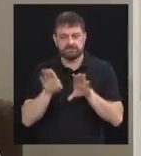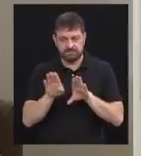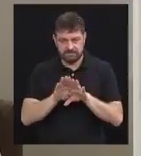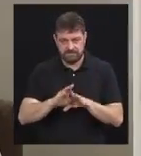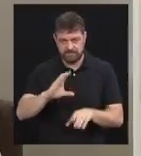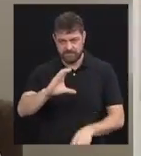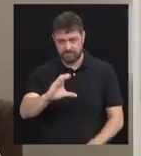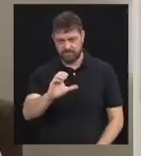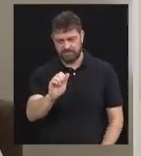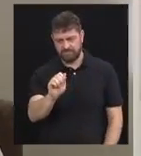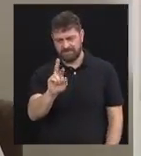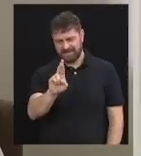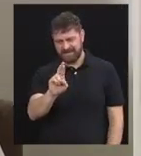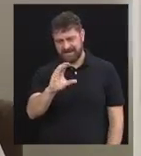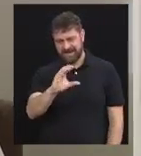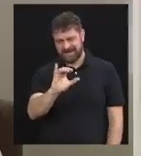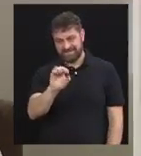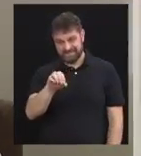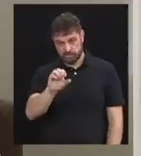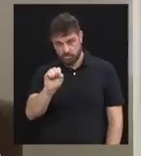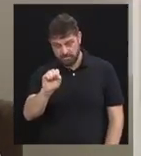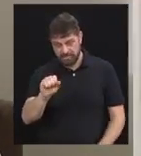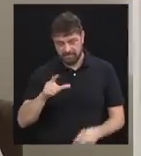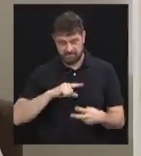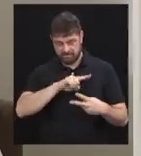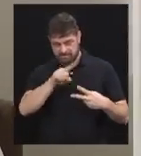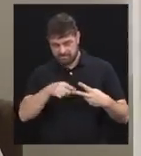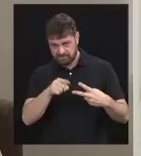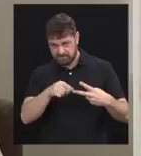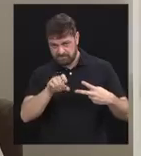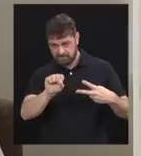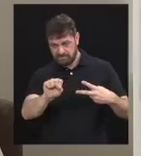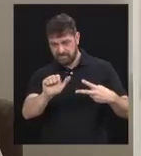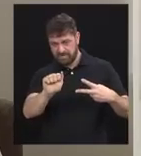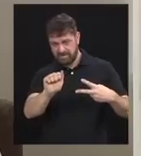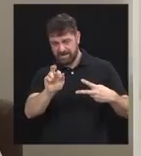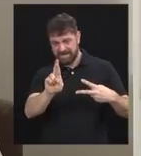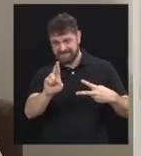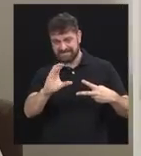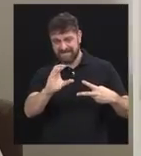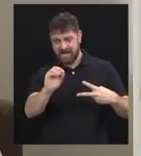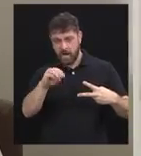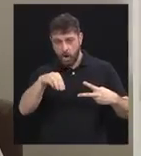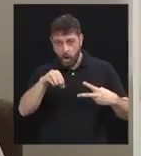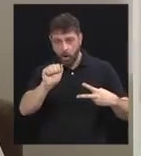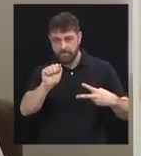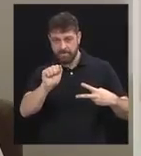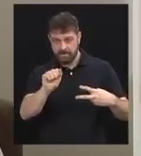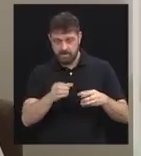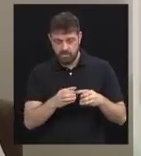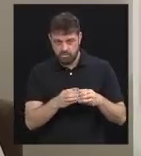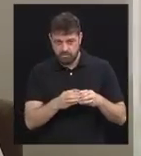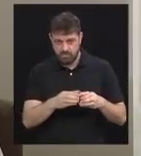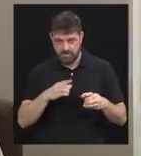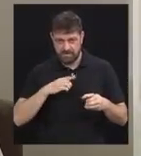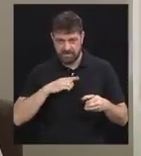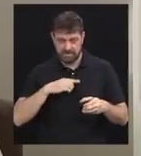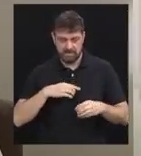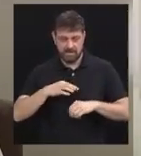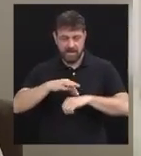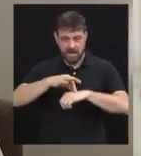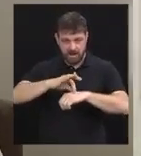chamamos de carcinoma. Os sarcomas são aqueles tumores que acometem o tecido